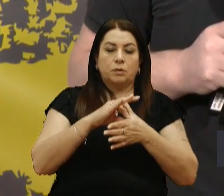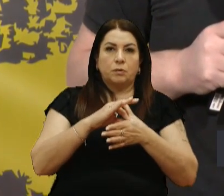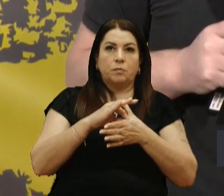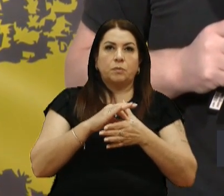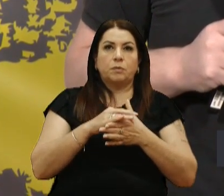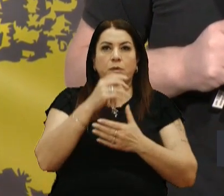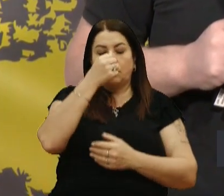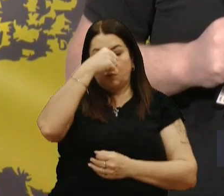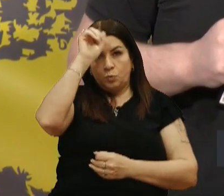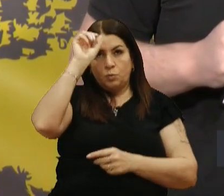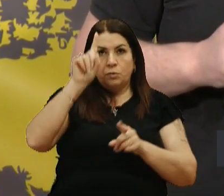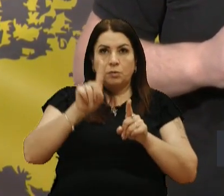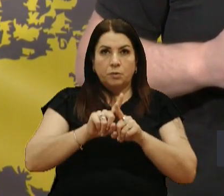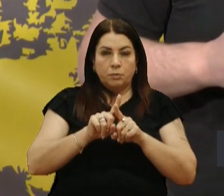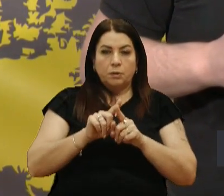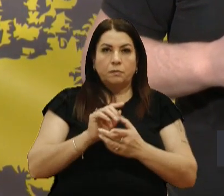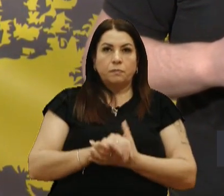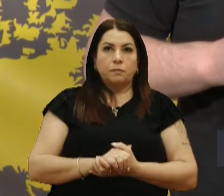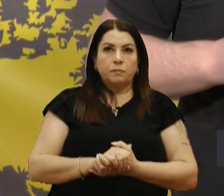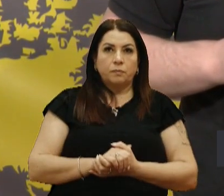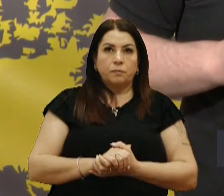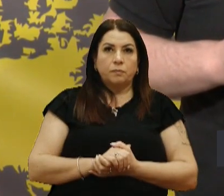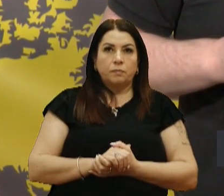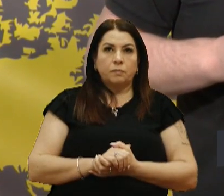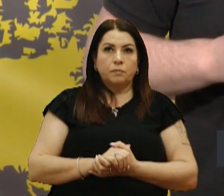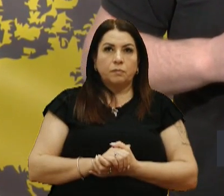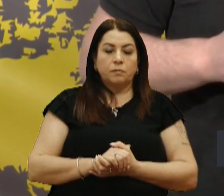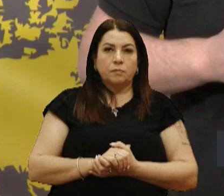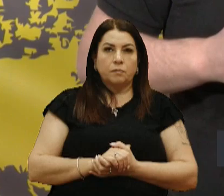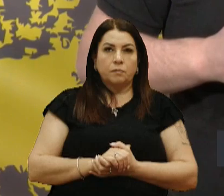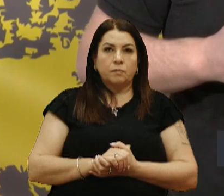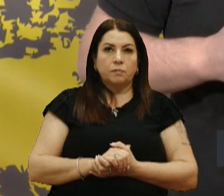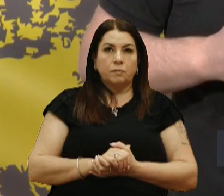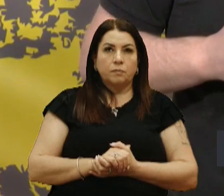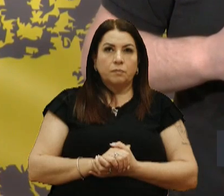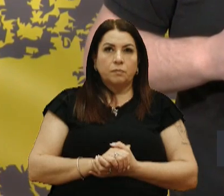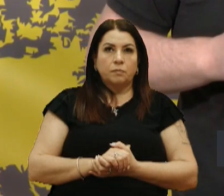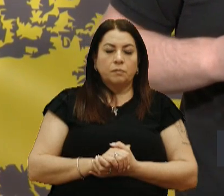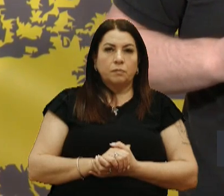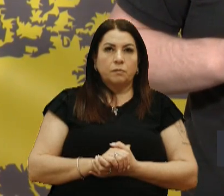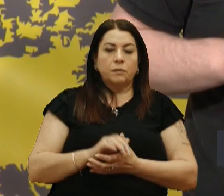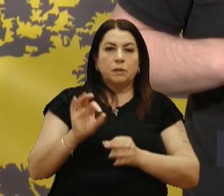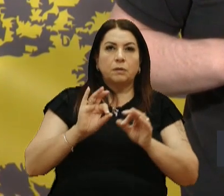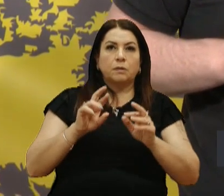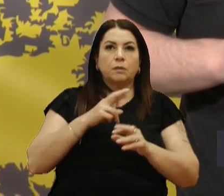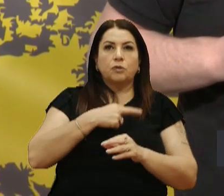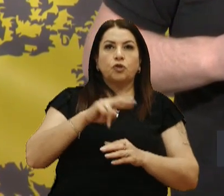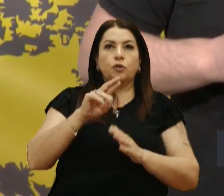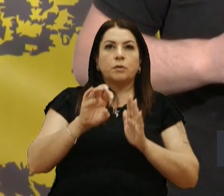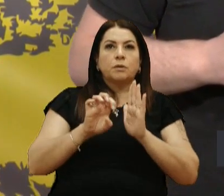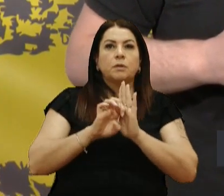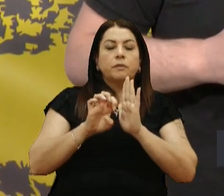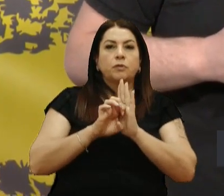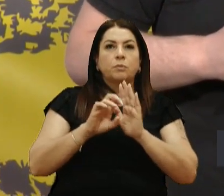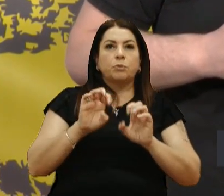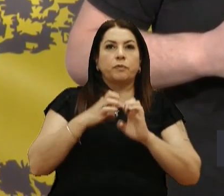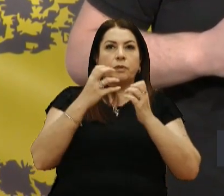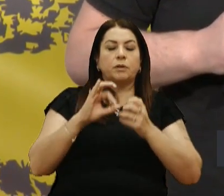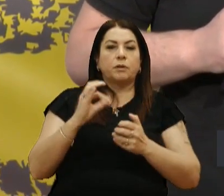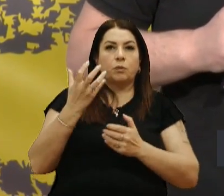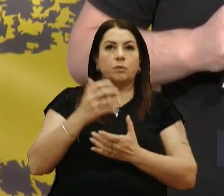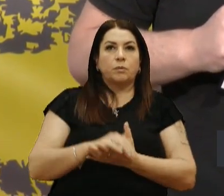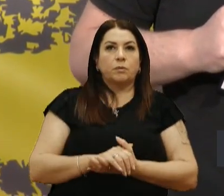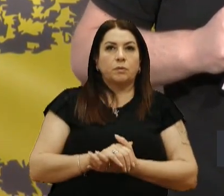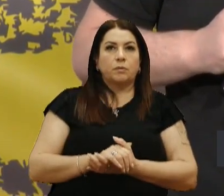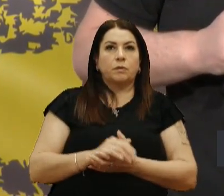da UCS e também da organização da questão das religiões evangélicas para o evento que